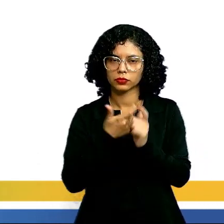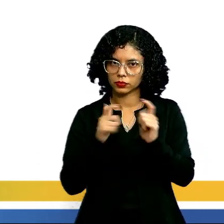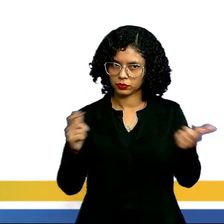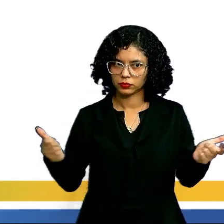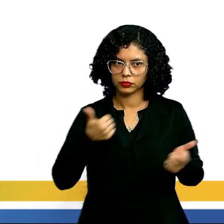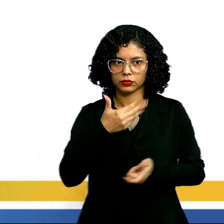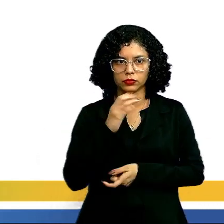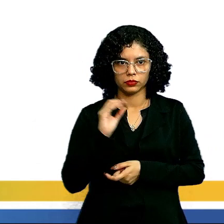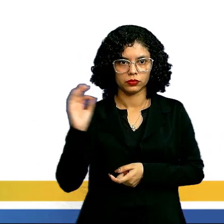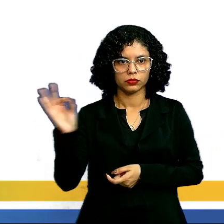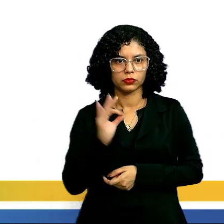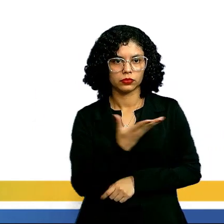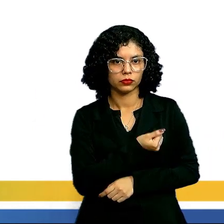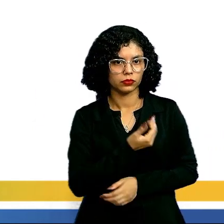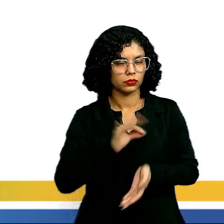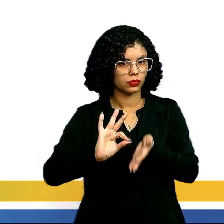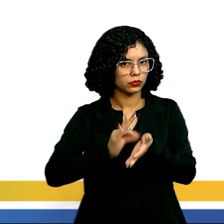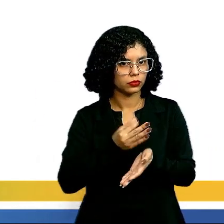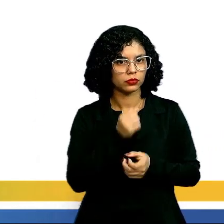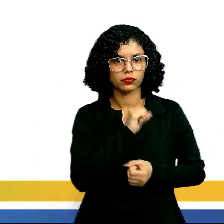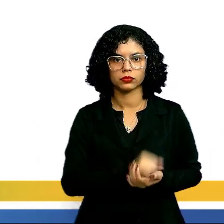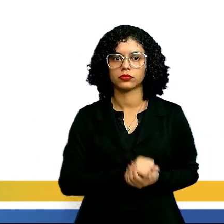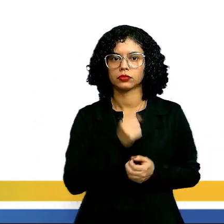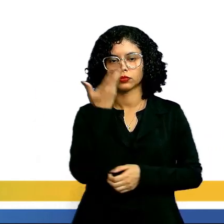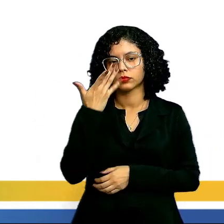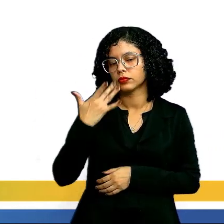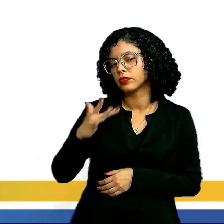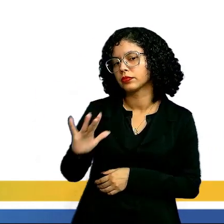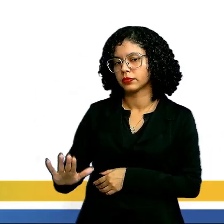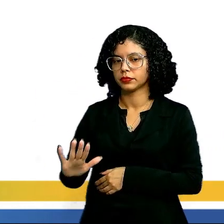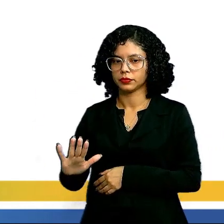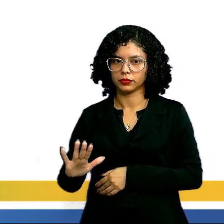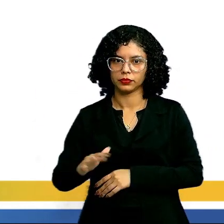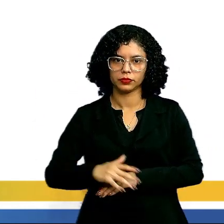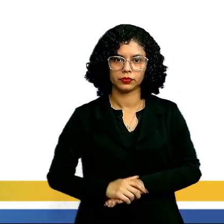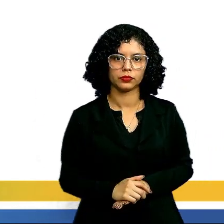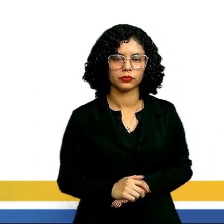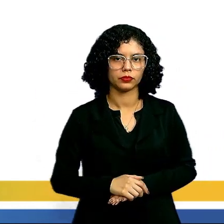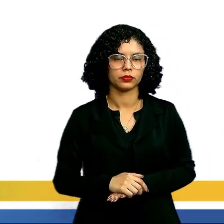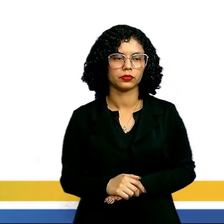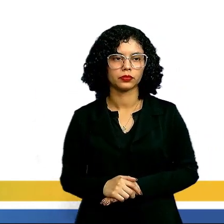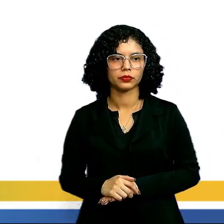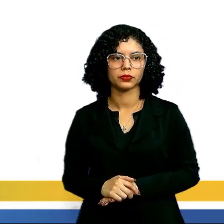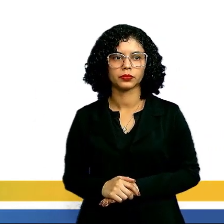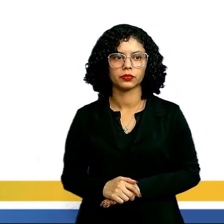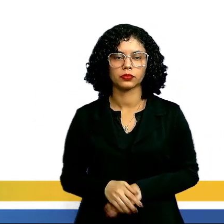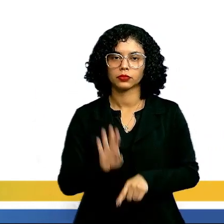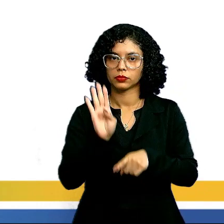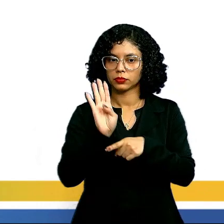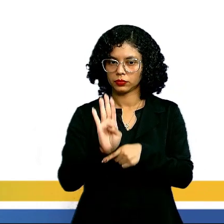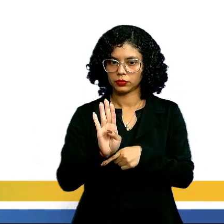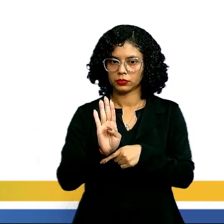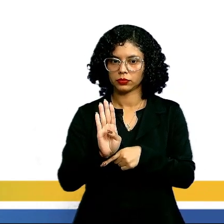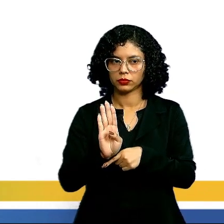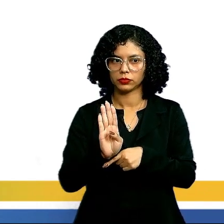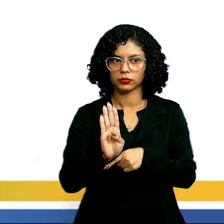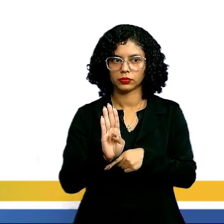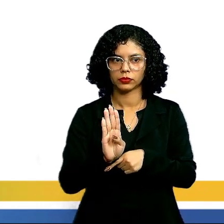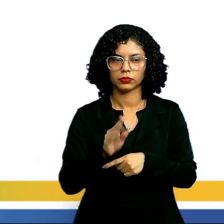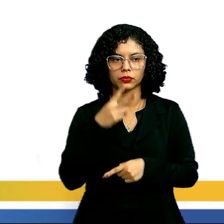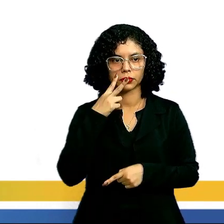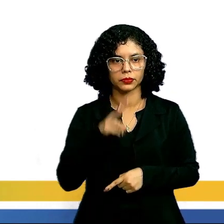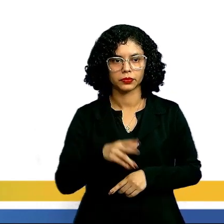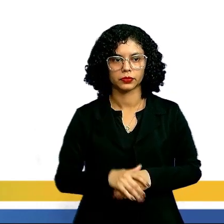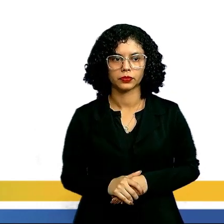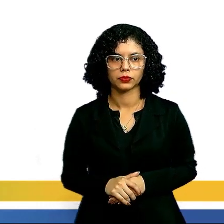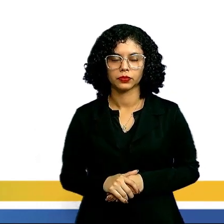Houve um aumento de 100% no número de matrículas no ensino infantil nesse período? Então podemos ver,